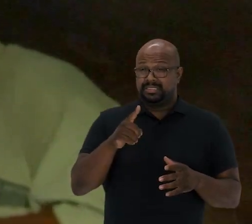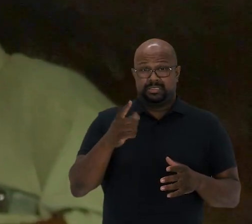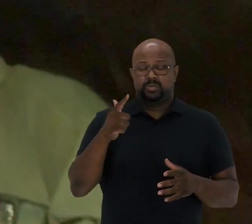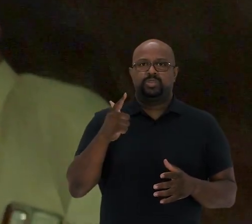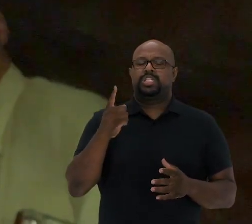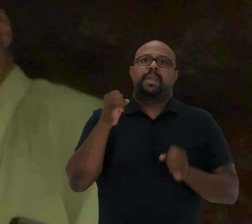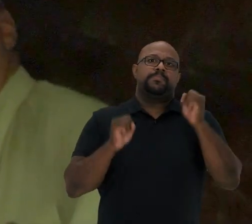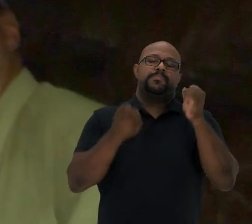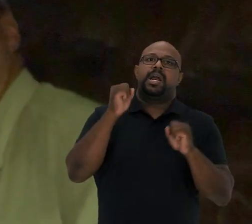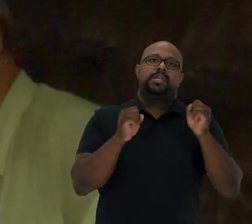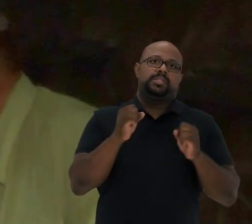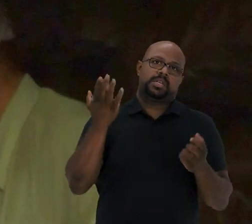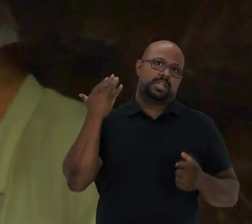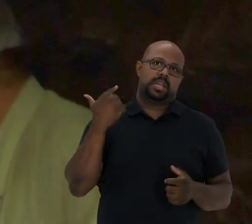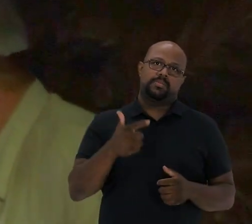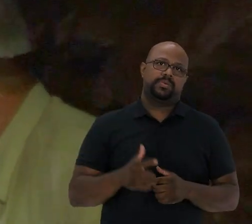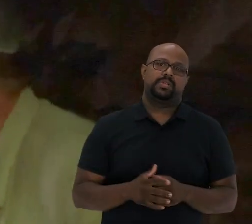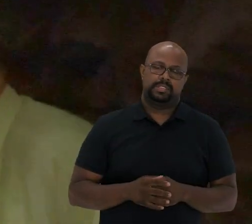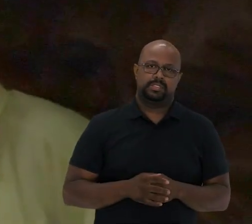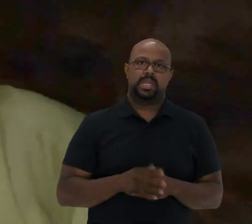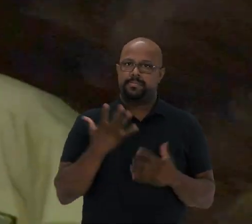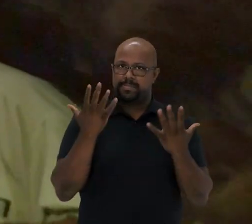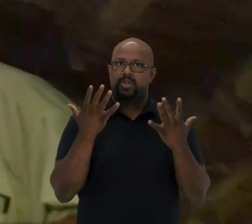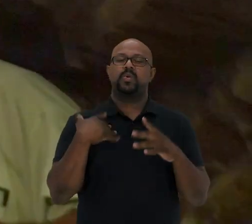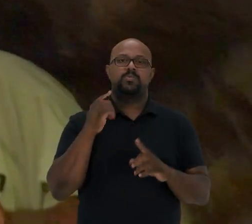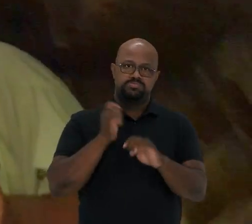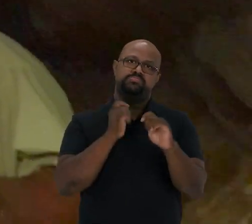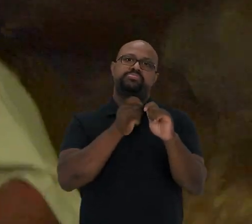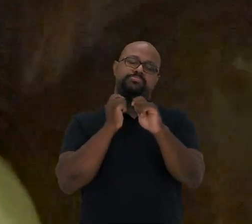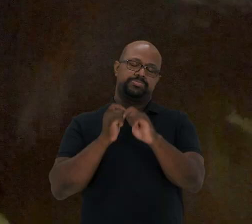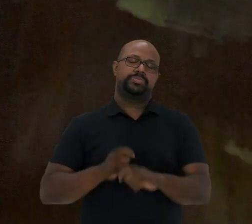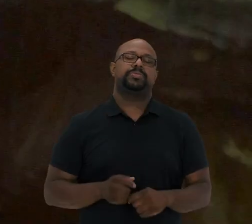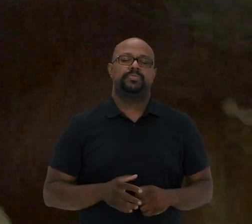Sem máquina, porque não tinha máquina na época, né? Tudo manual. É.